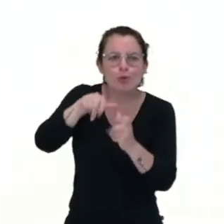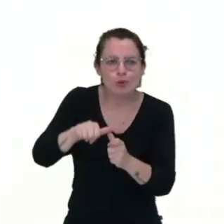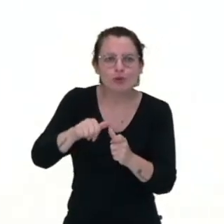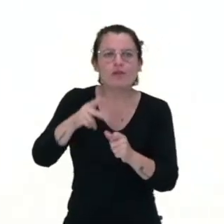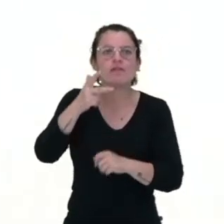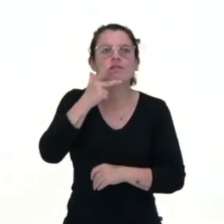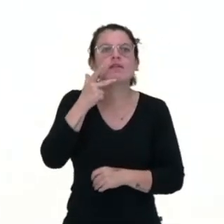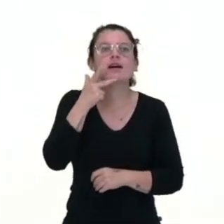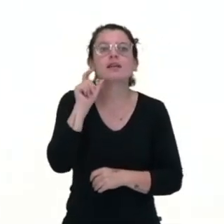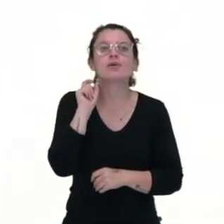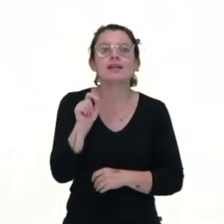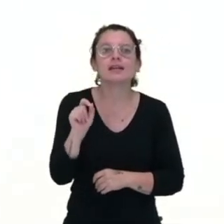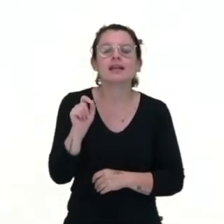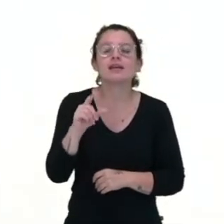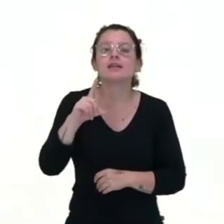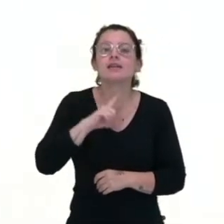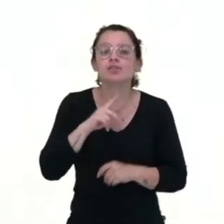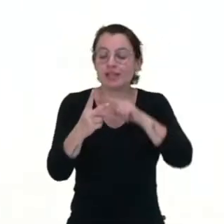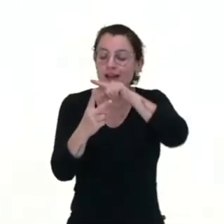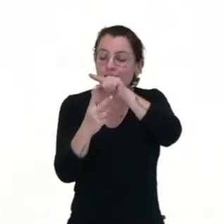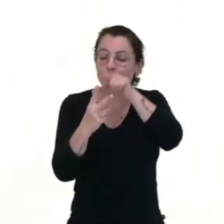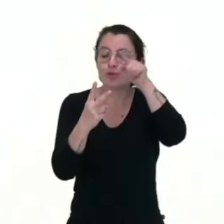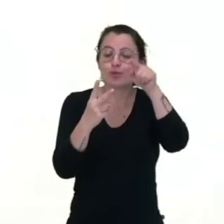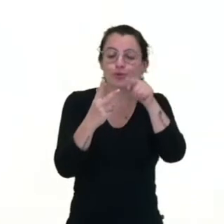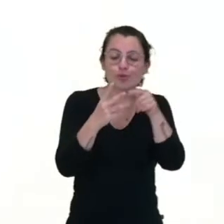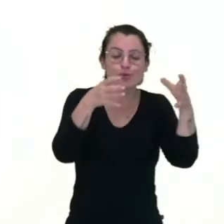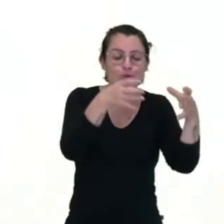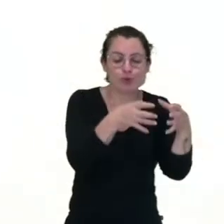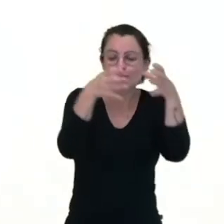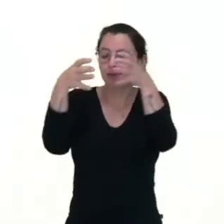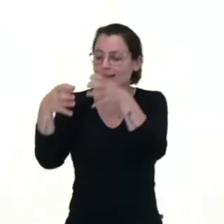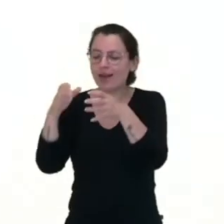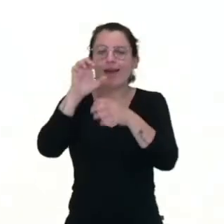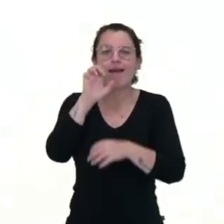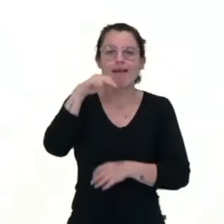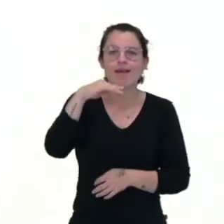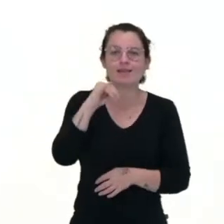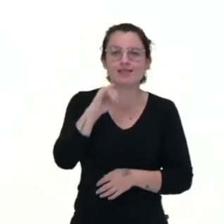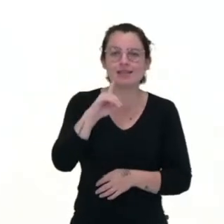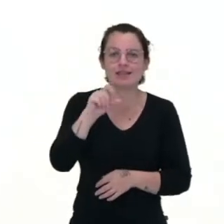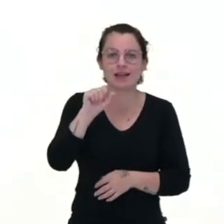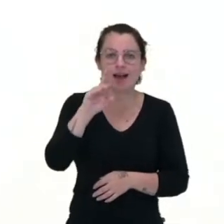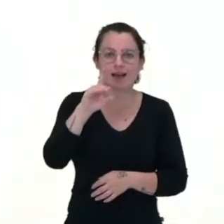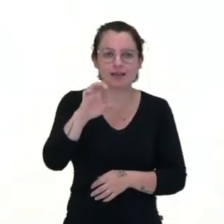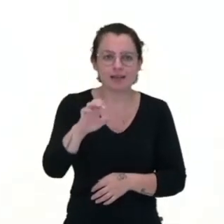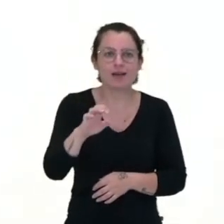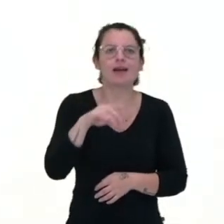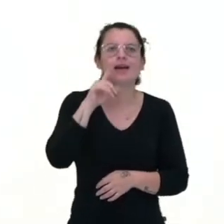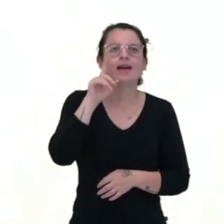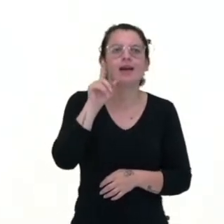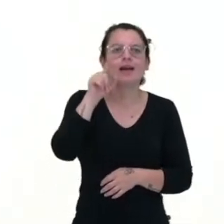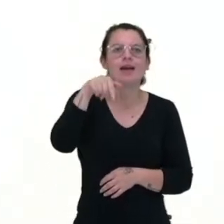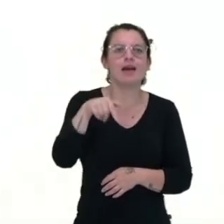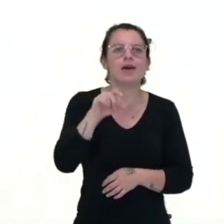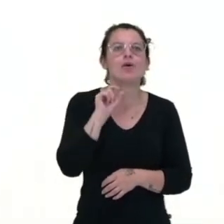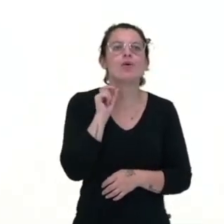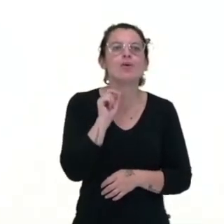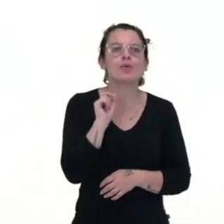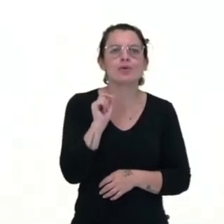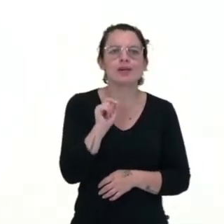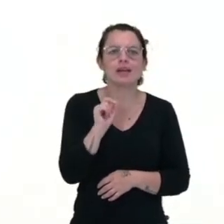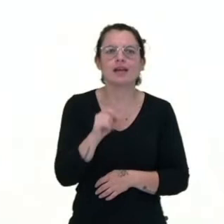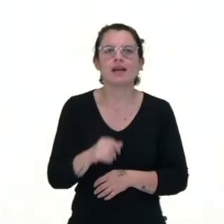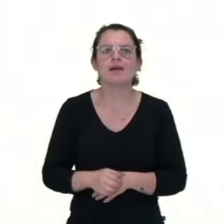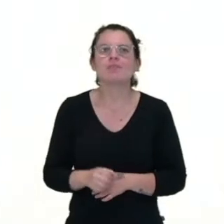duas grandes entidades do povo Guarani. Nosso grande avô eterno, que constituiu a